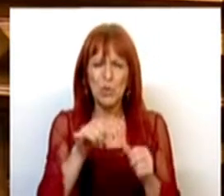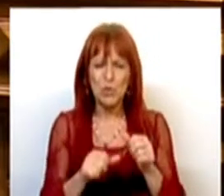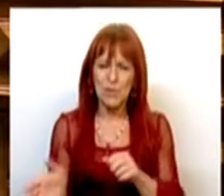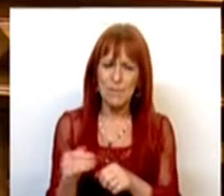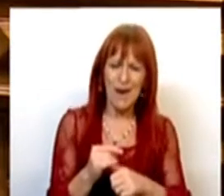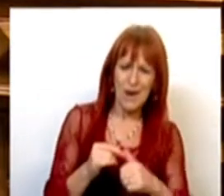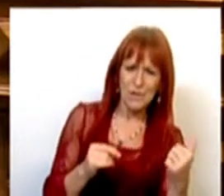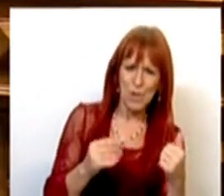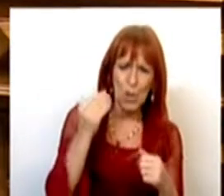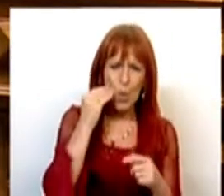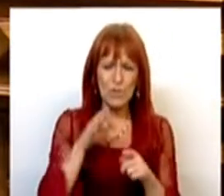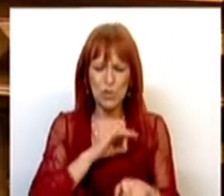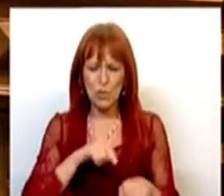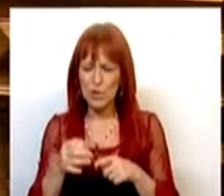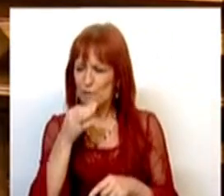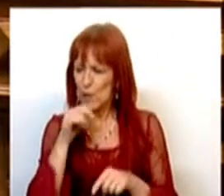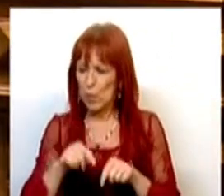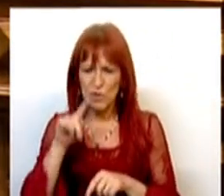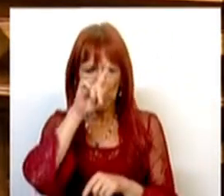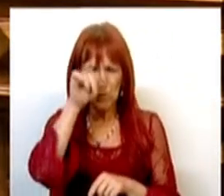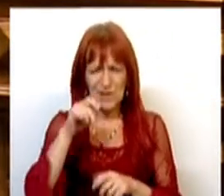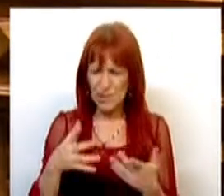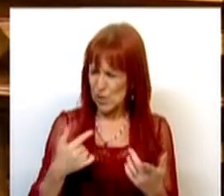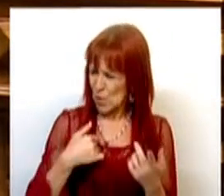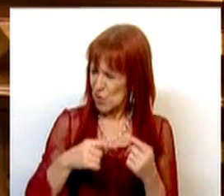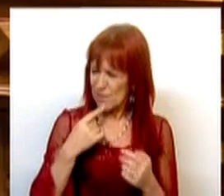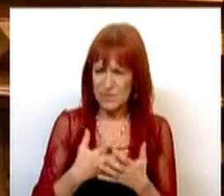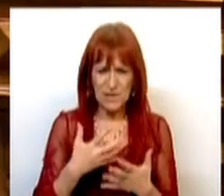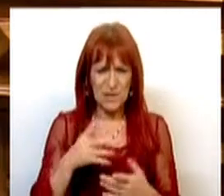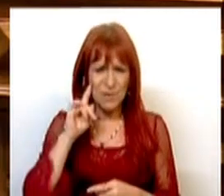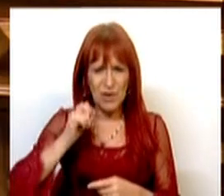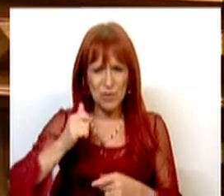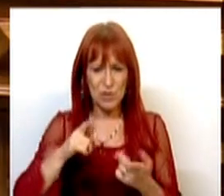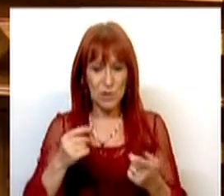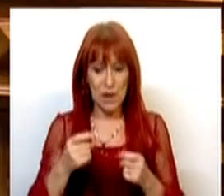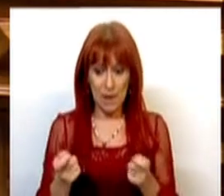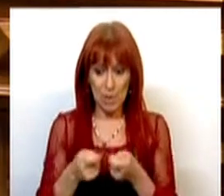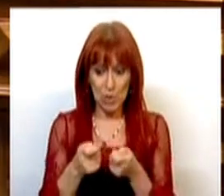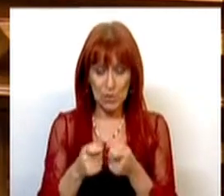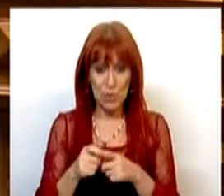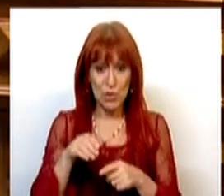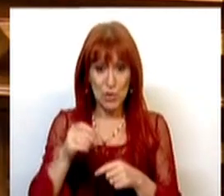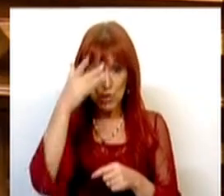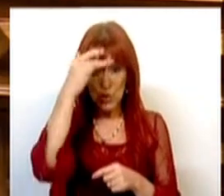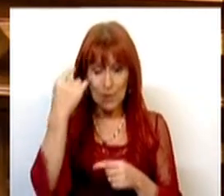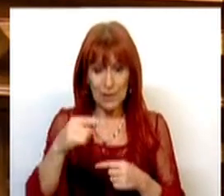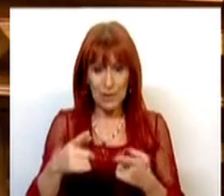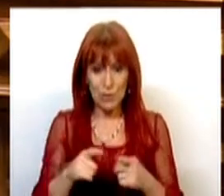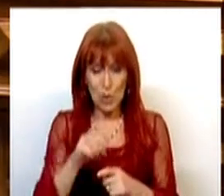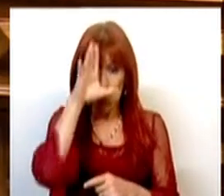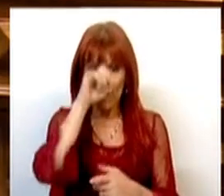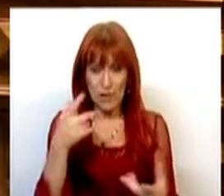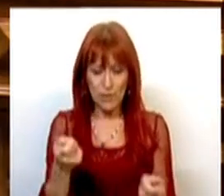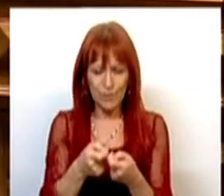lado. A forma como o Sr. Deputado abordou aqui esta questão, a questão que nós queremos sublinhar, sobretudo, é a proximidade com que o Distrito de Setúbal tem com o